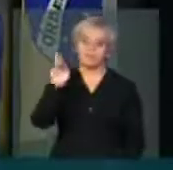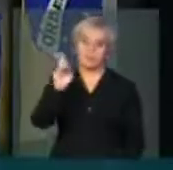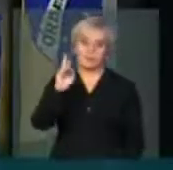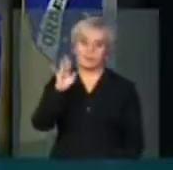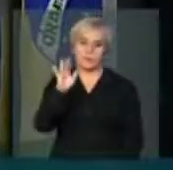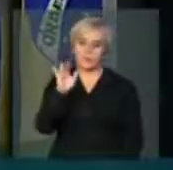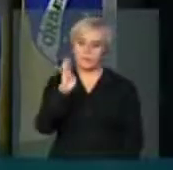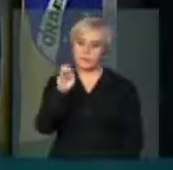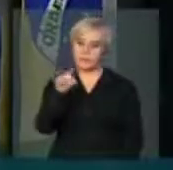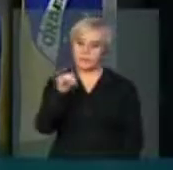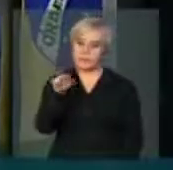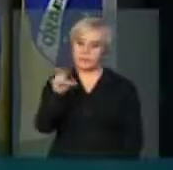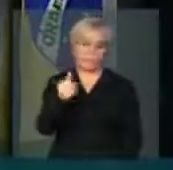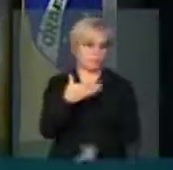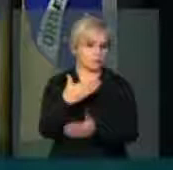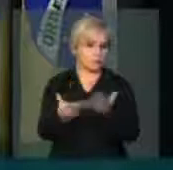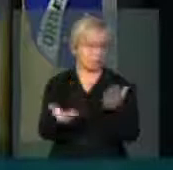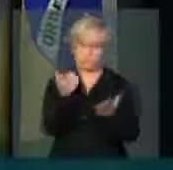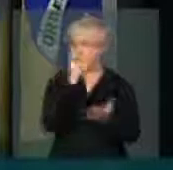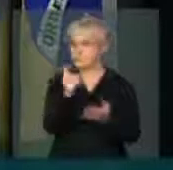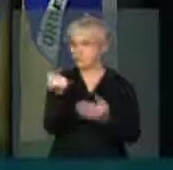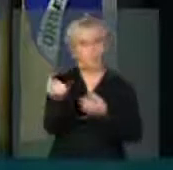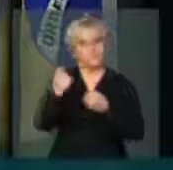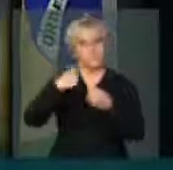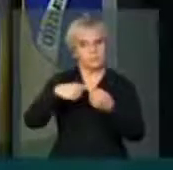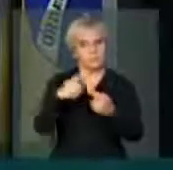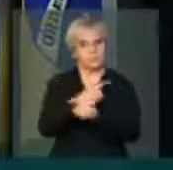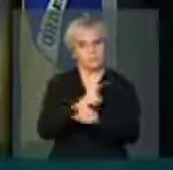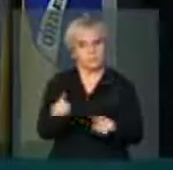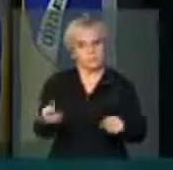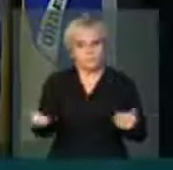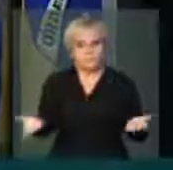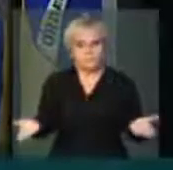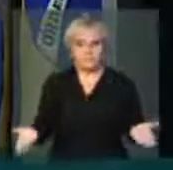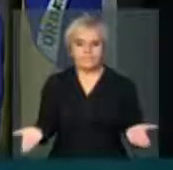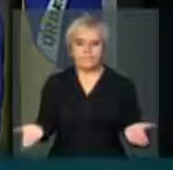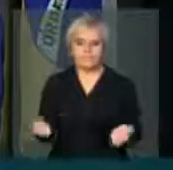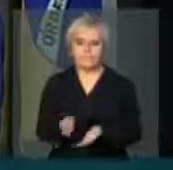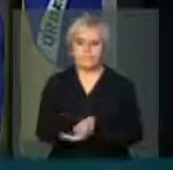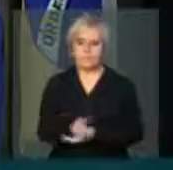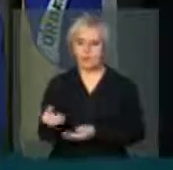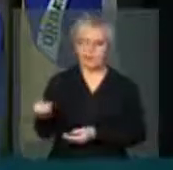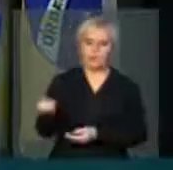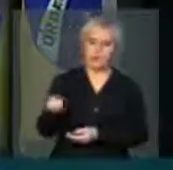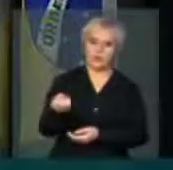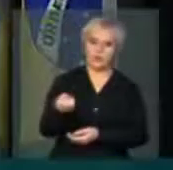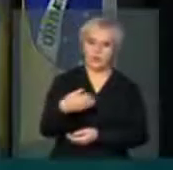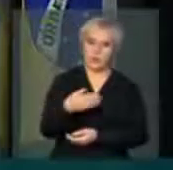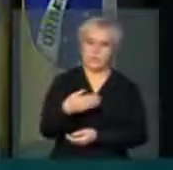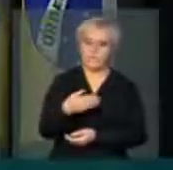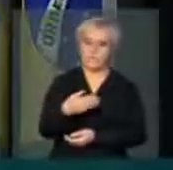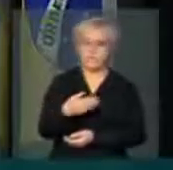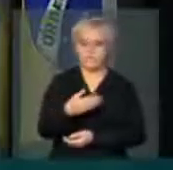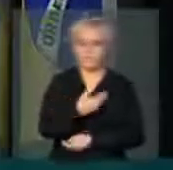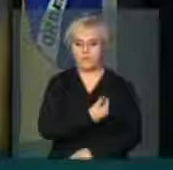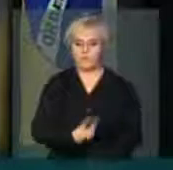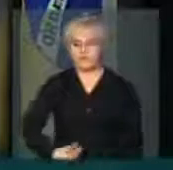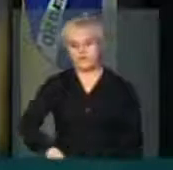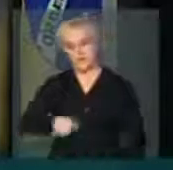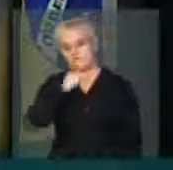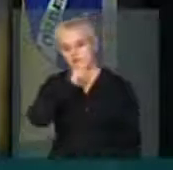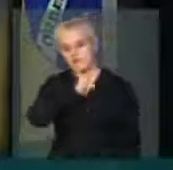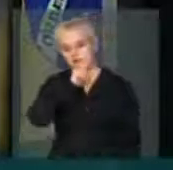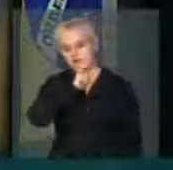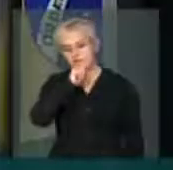que provavelmente não terá como recuperar. Assim, o novo velho governo da presidente Dilma